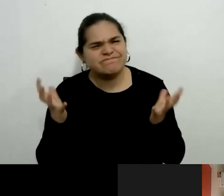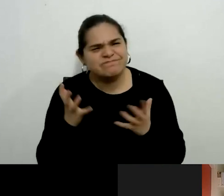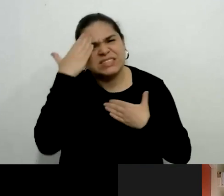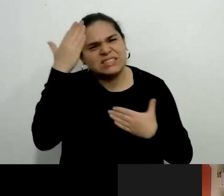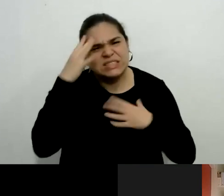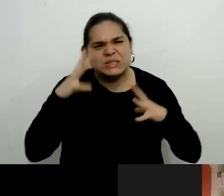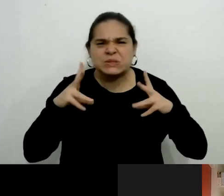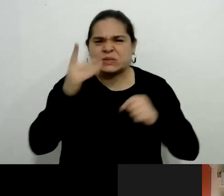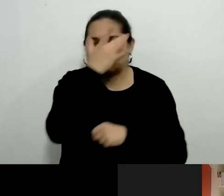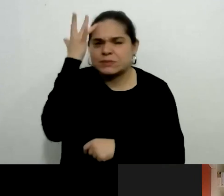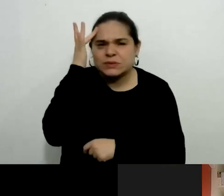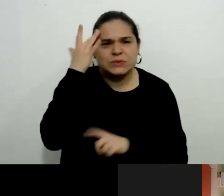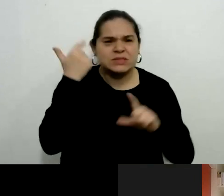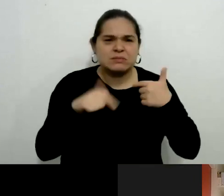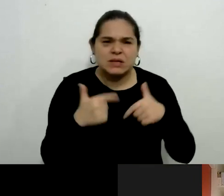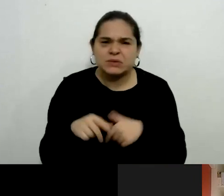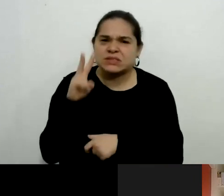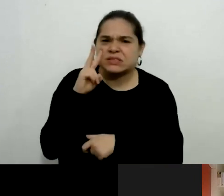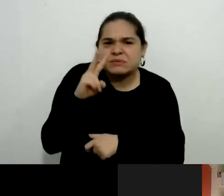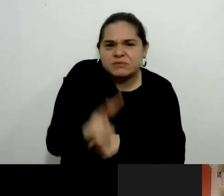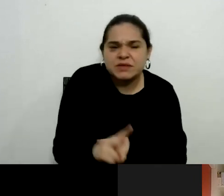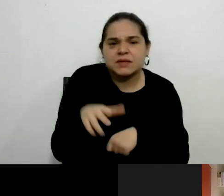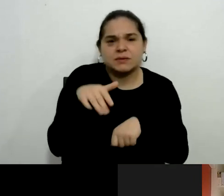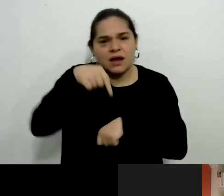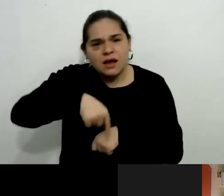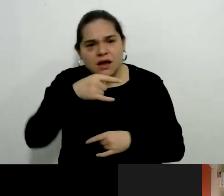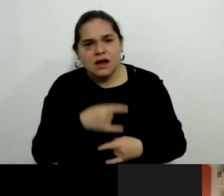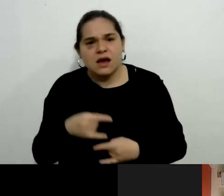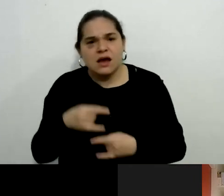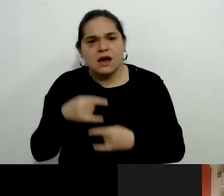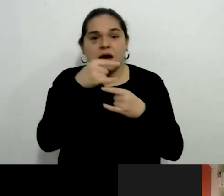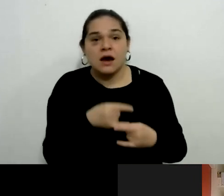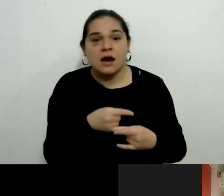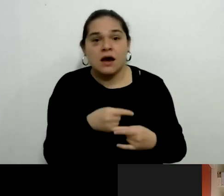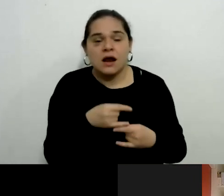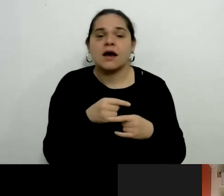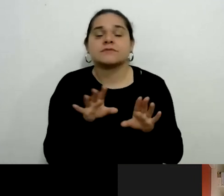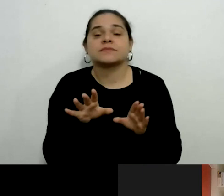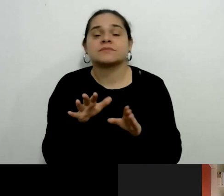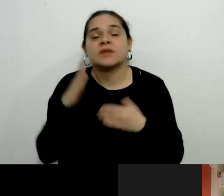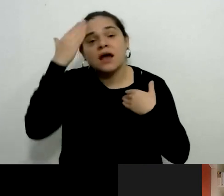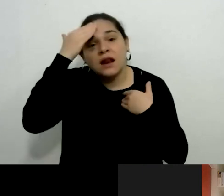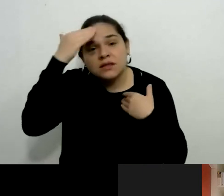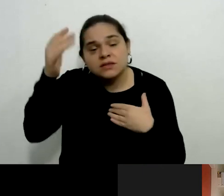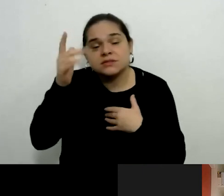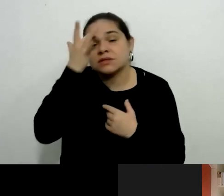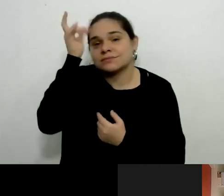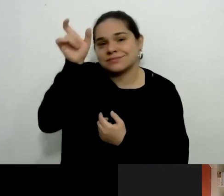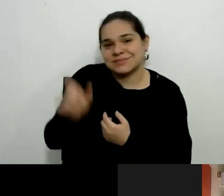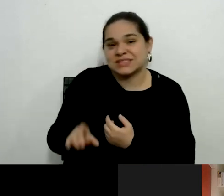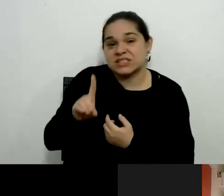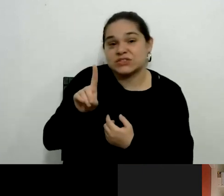dos nossos trabalhadores, o Elton Dibas, né? Que é um companheiro lá da fábrica e também o nosso